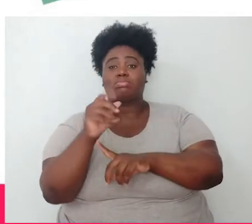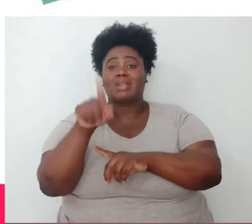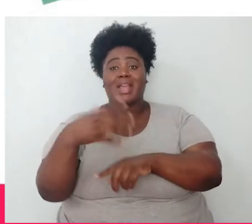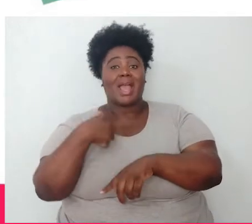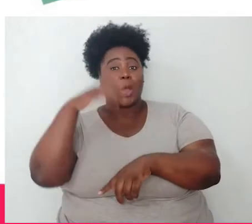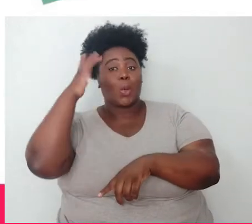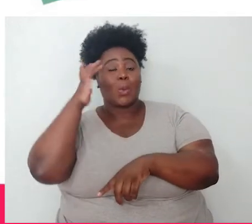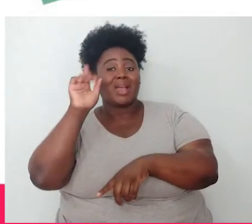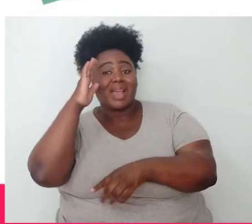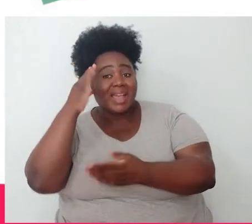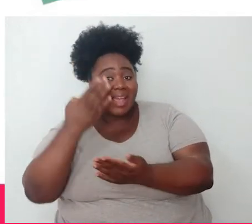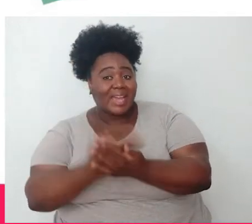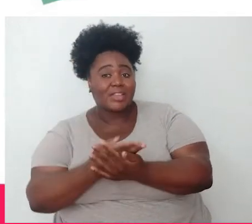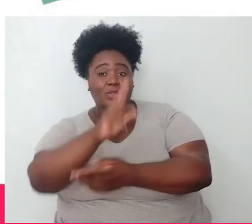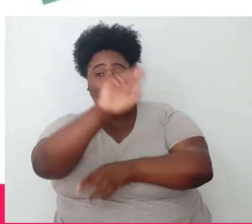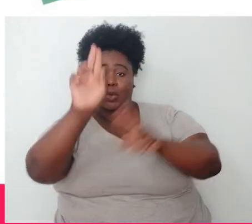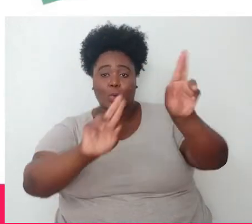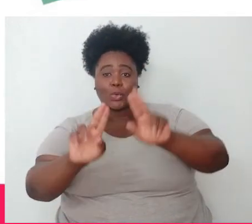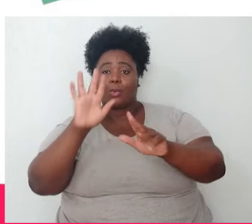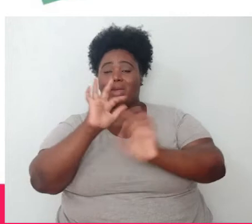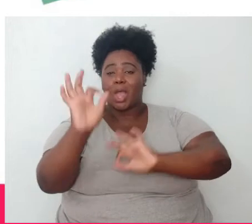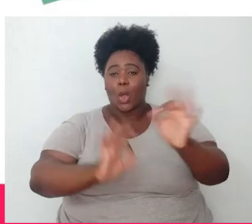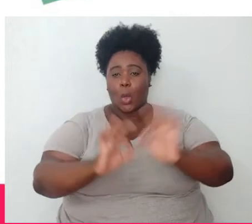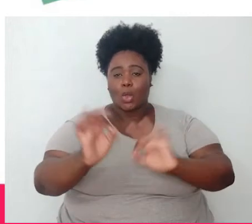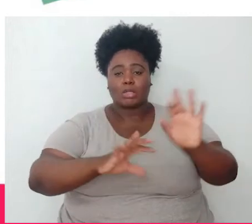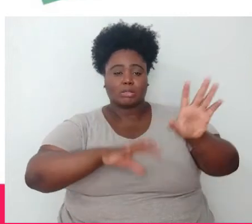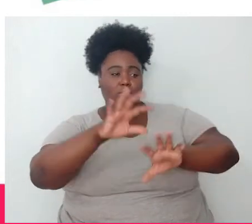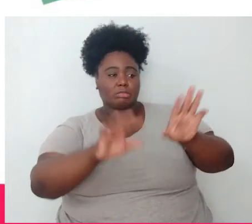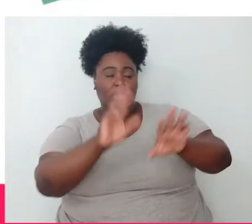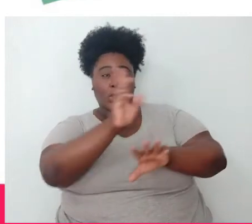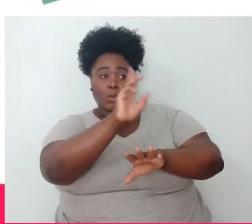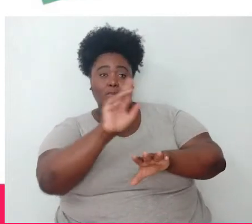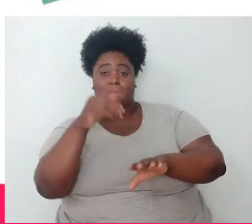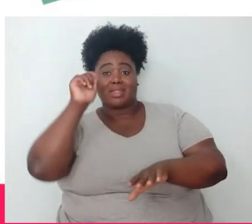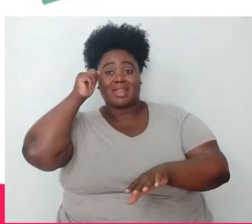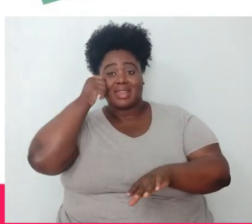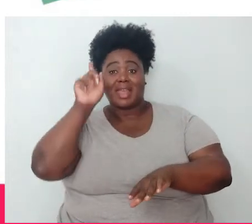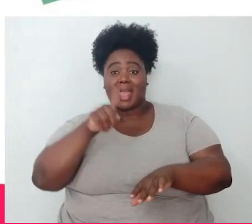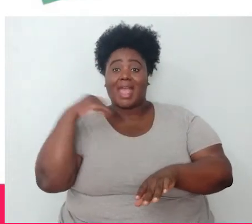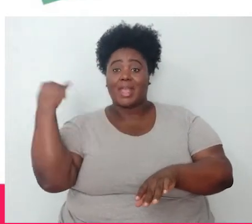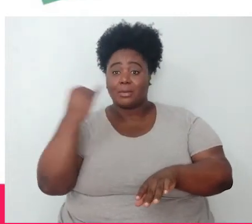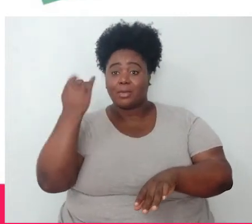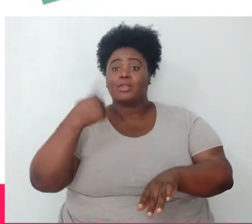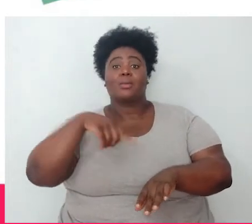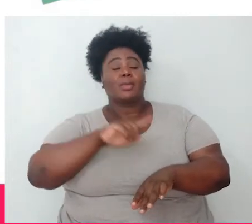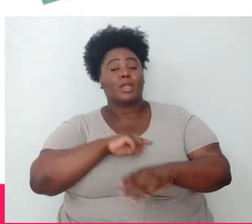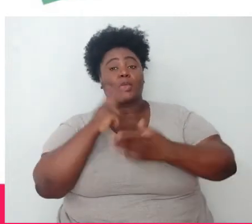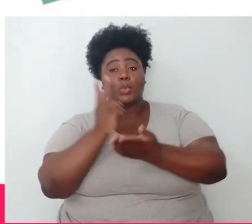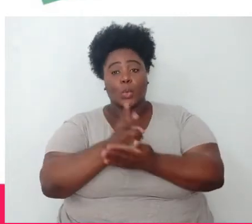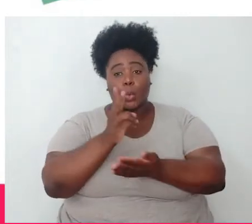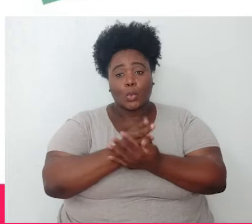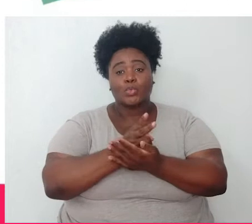acredito que essas nomenclaturas e essa organização de exposições com temáticas pretas é importante para a gente continuar